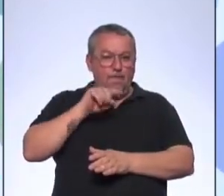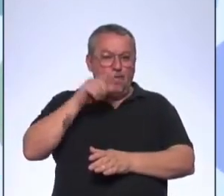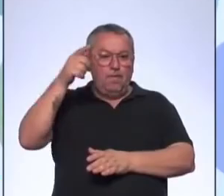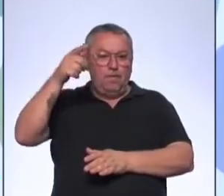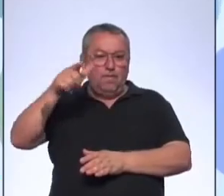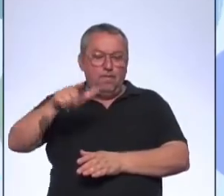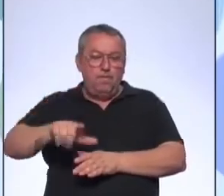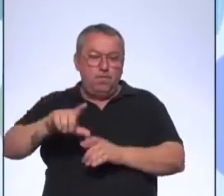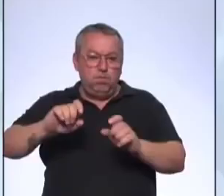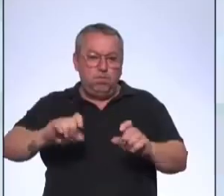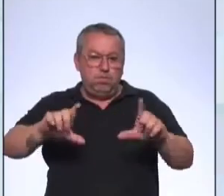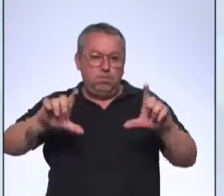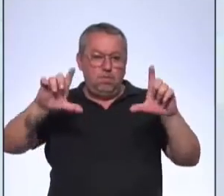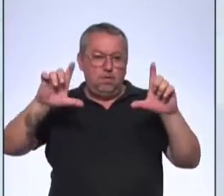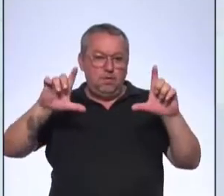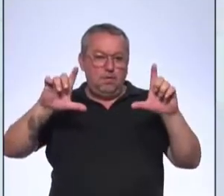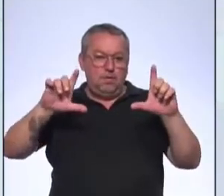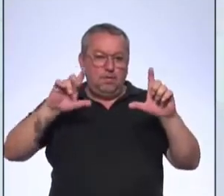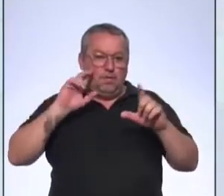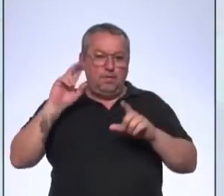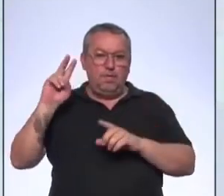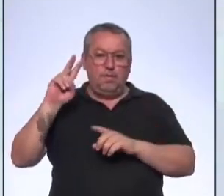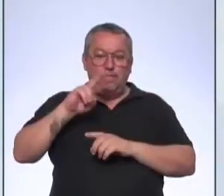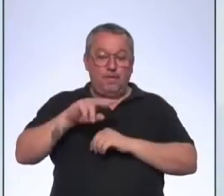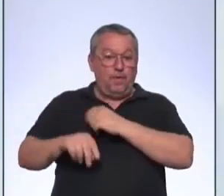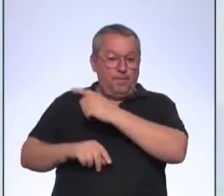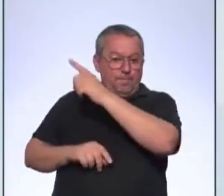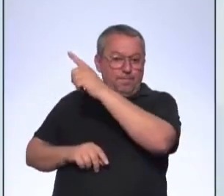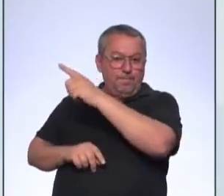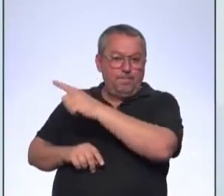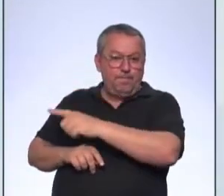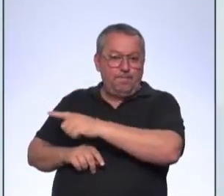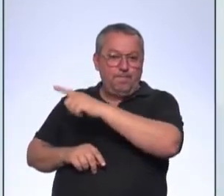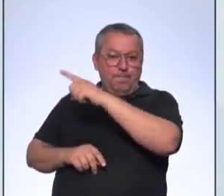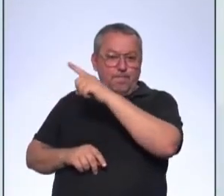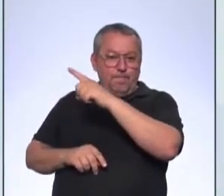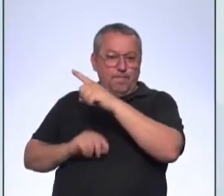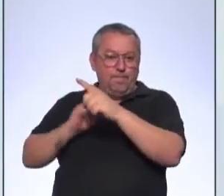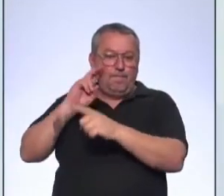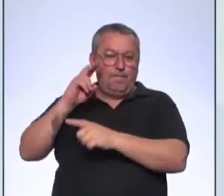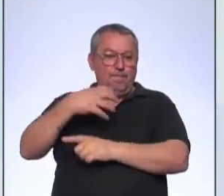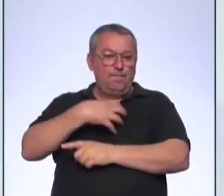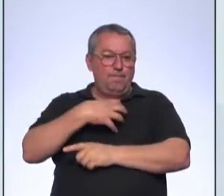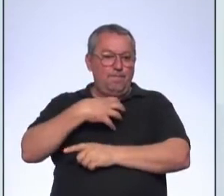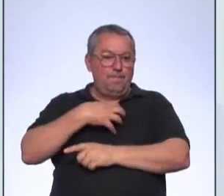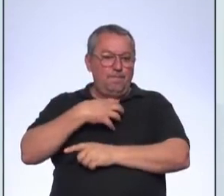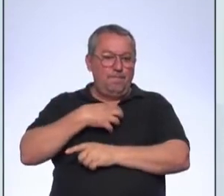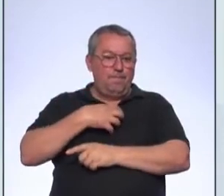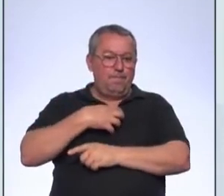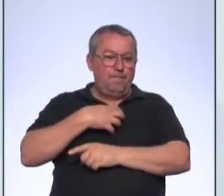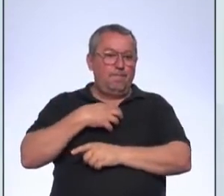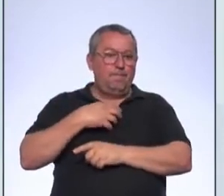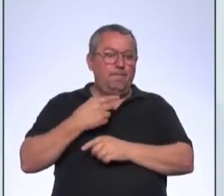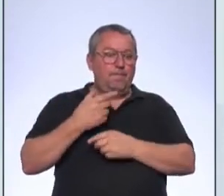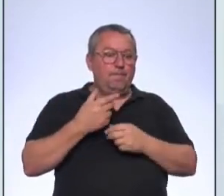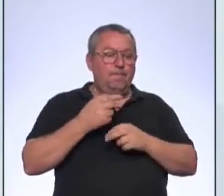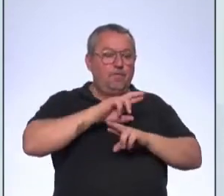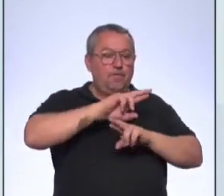outra imagem, nós conseguimos ilustrar exatamente esse caráter heterogêneo das